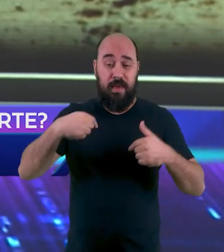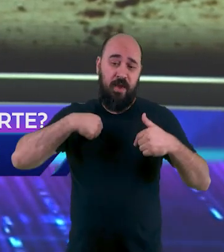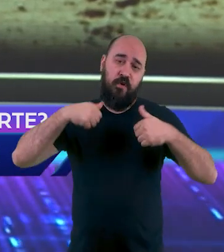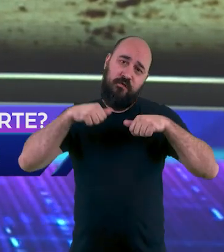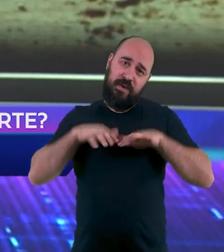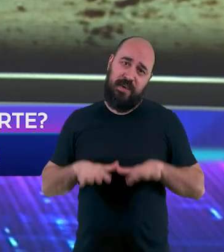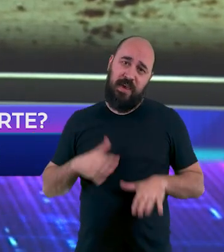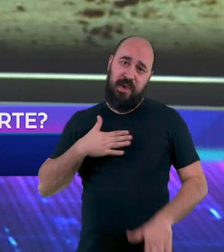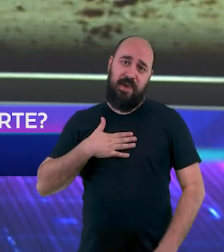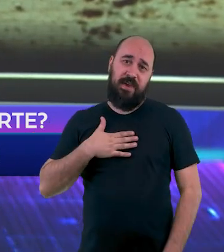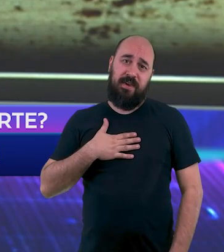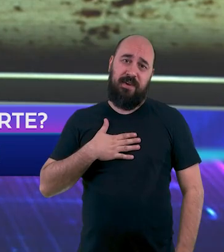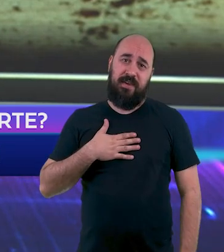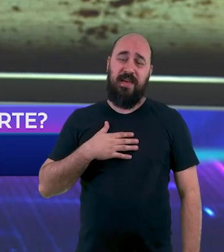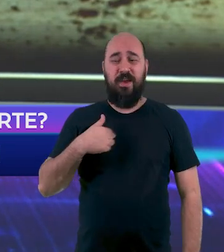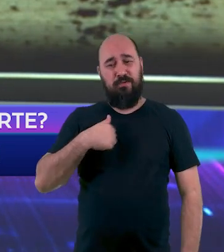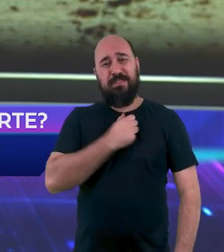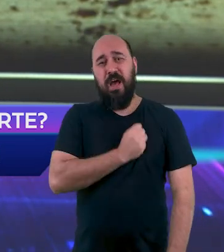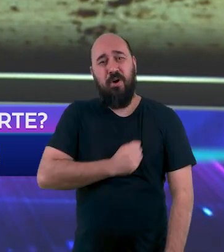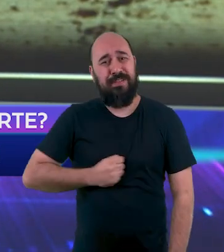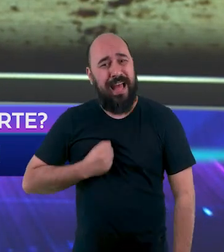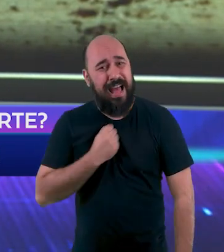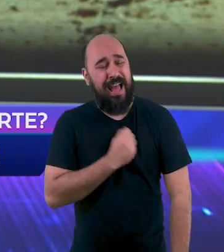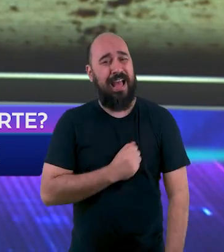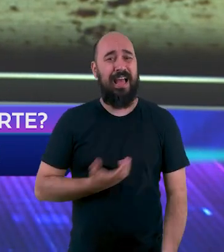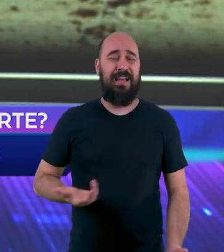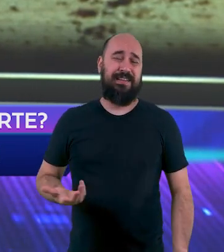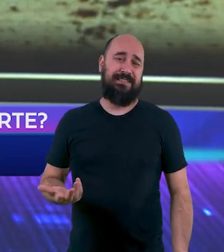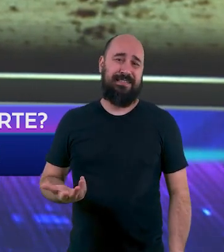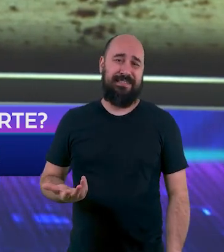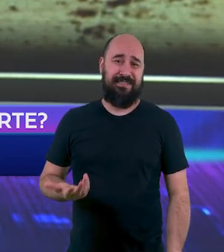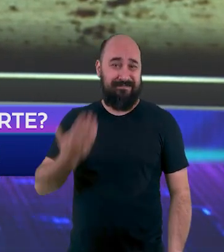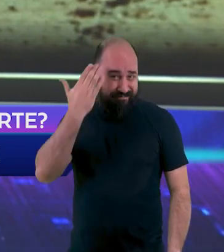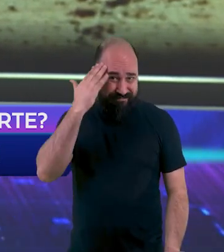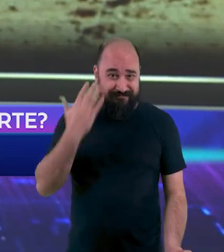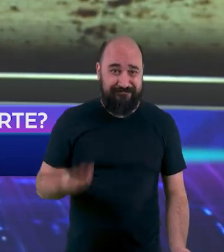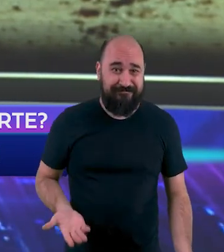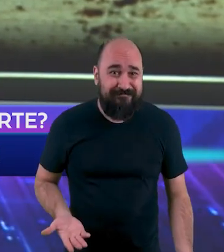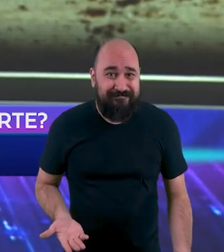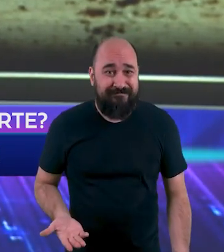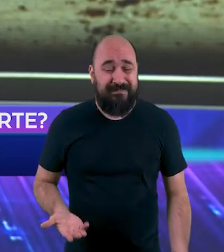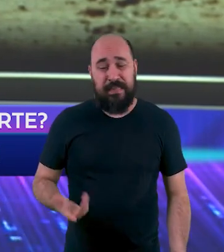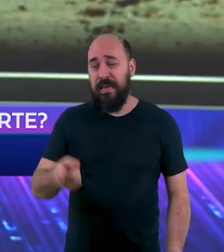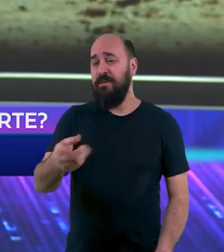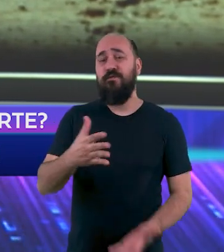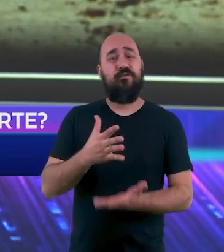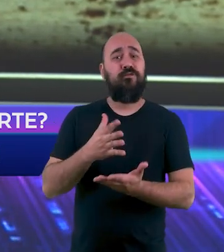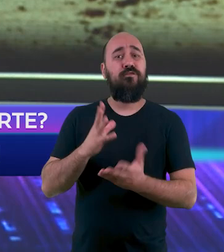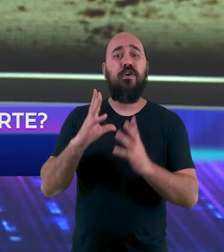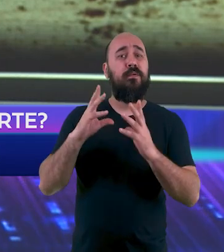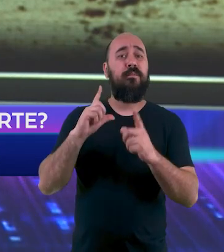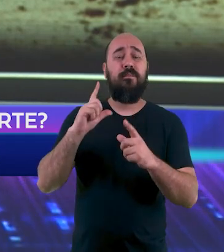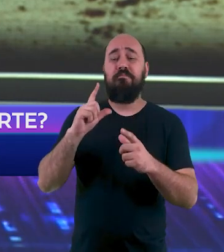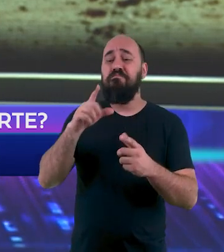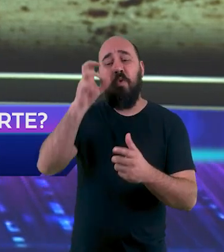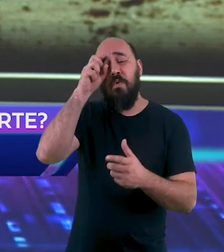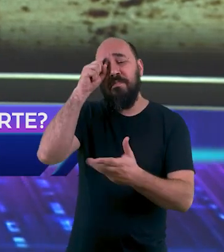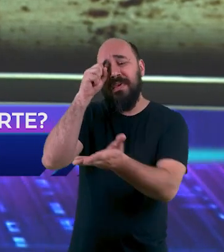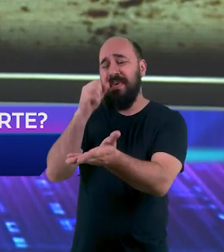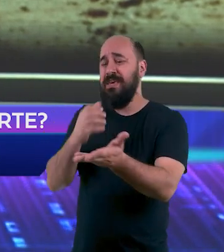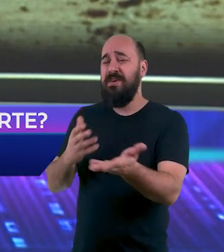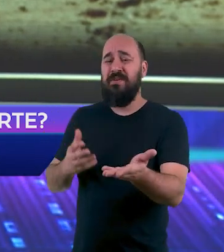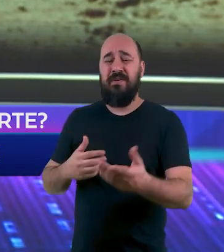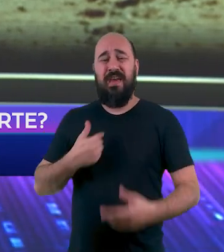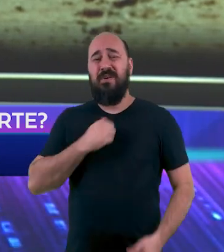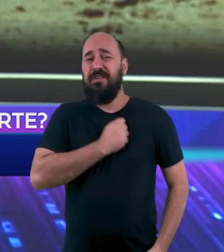A maior tragédia da morte é você que tem que conviver com a saudade, com quem já não está mais. É voltar para casa e